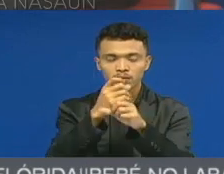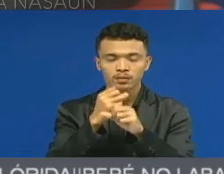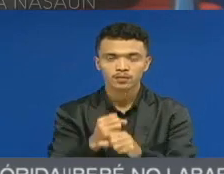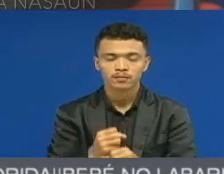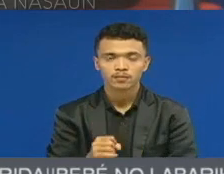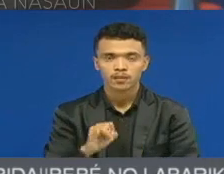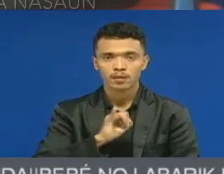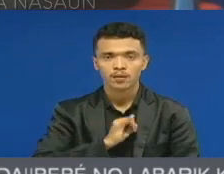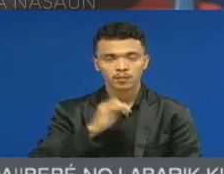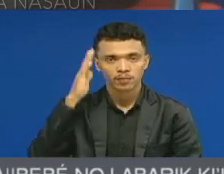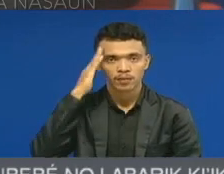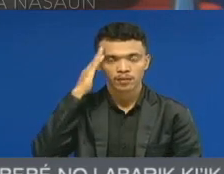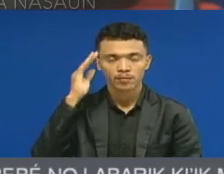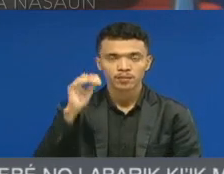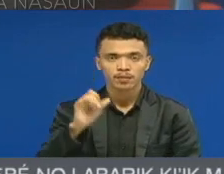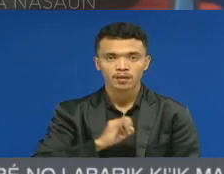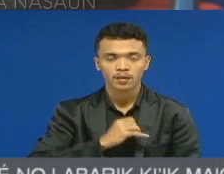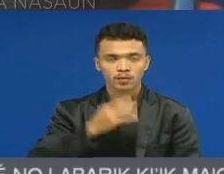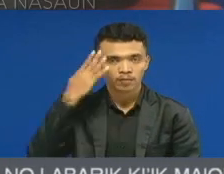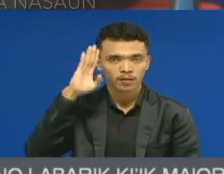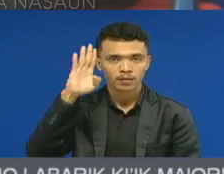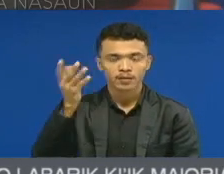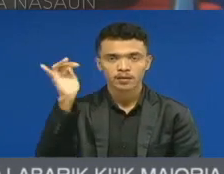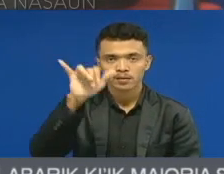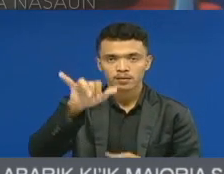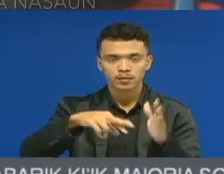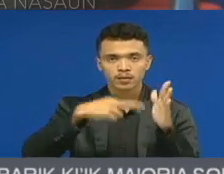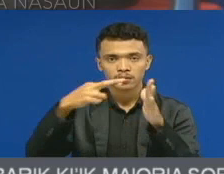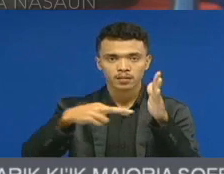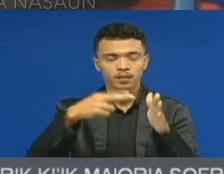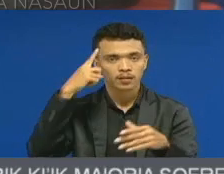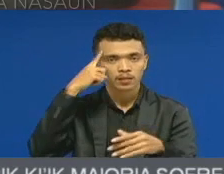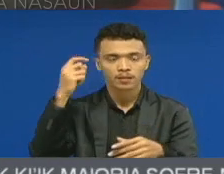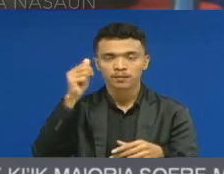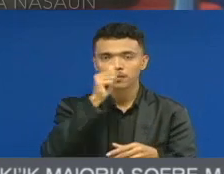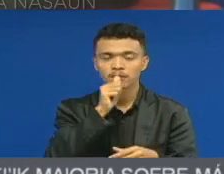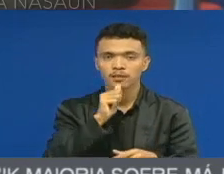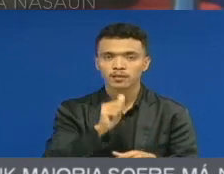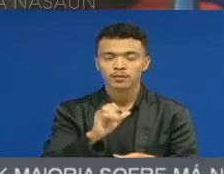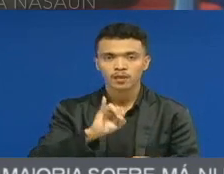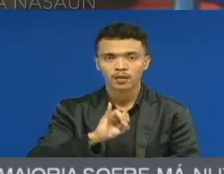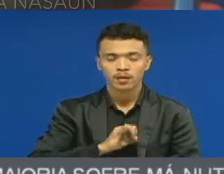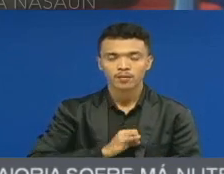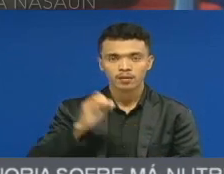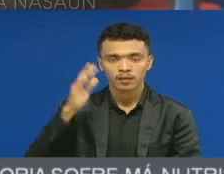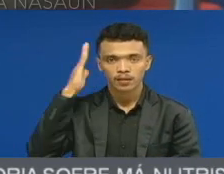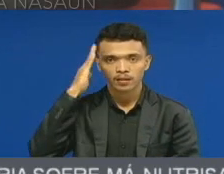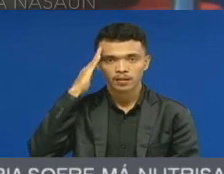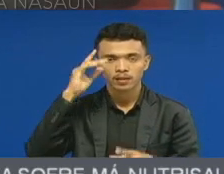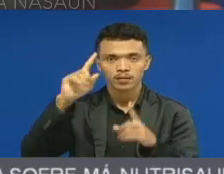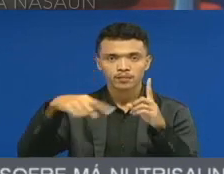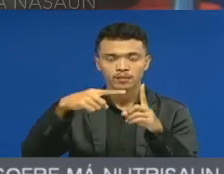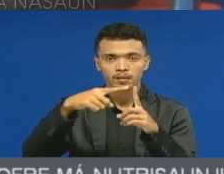nem, tamba, hau rasic lá tem esse critério, tamba, e nem segredo, hau feng, tem by here